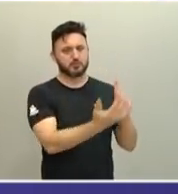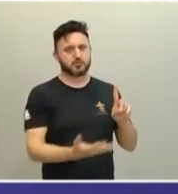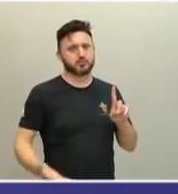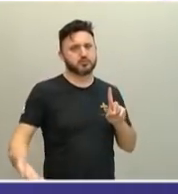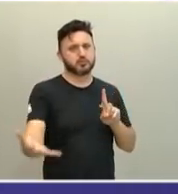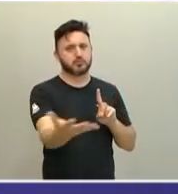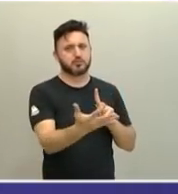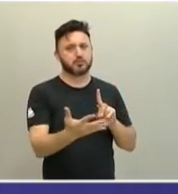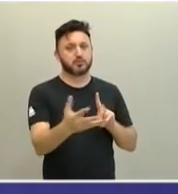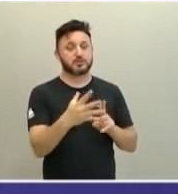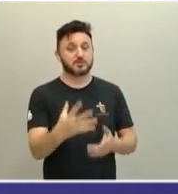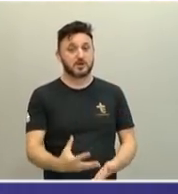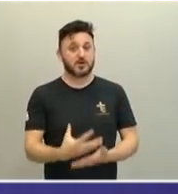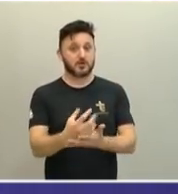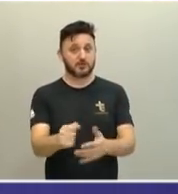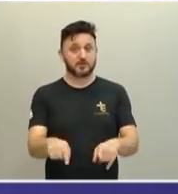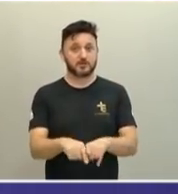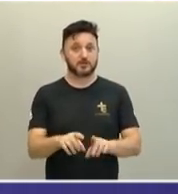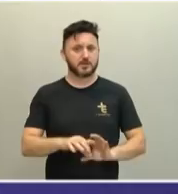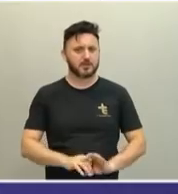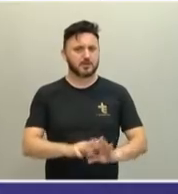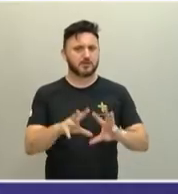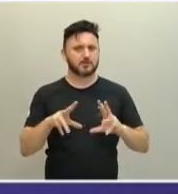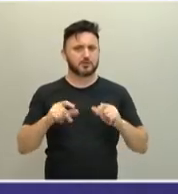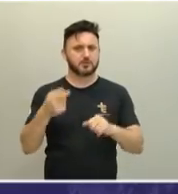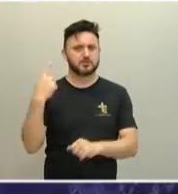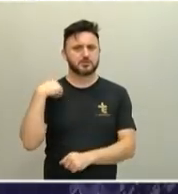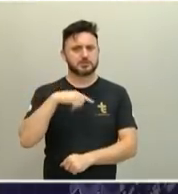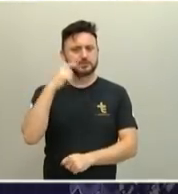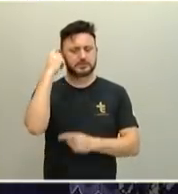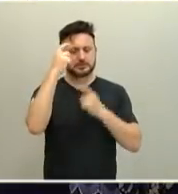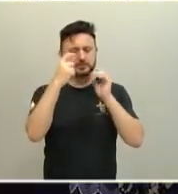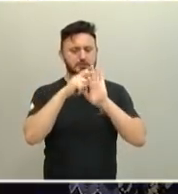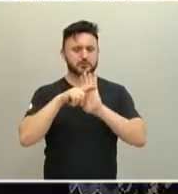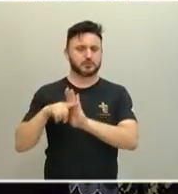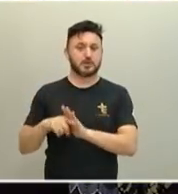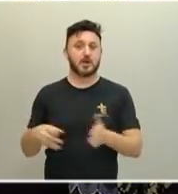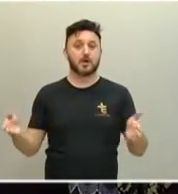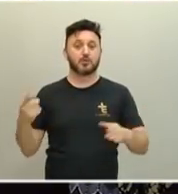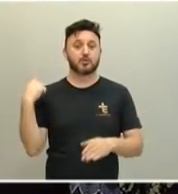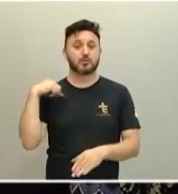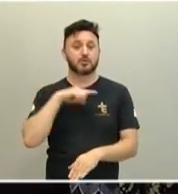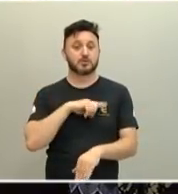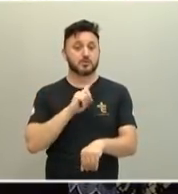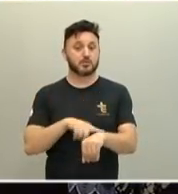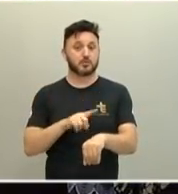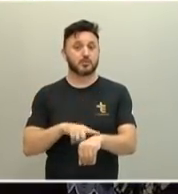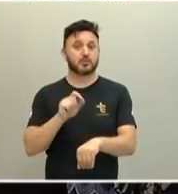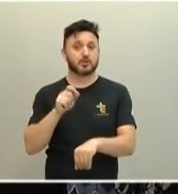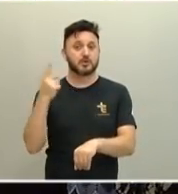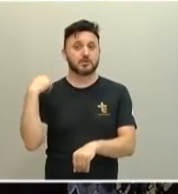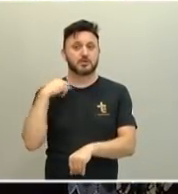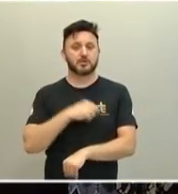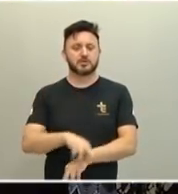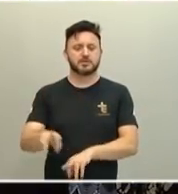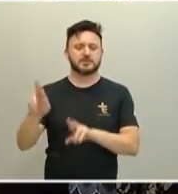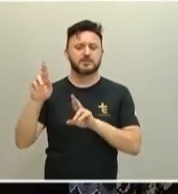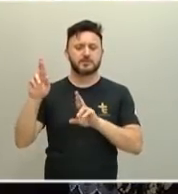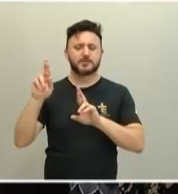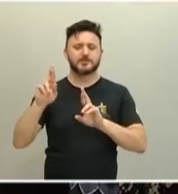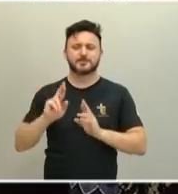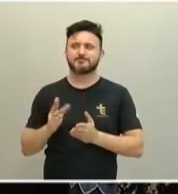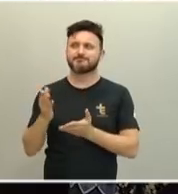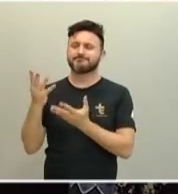salva e que nos liberta de todo desespero. Agora é a hora de sermos libertos de toda desesperança. Levanta seus braços para o